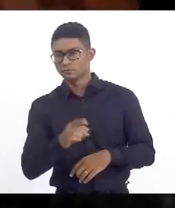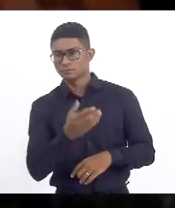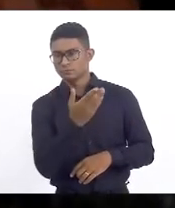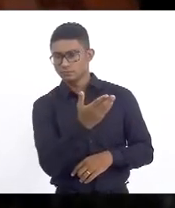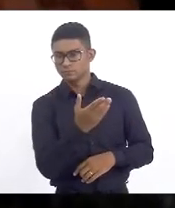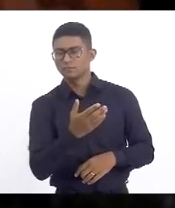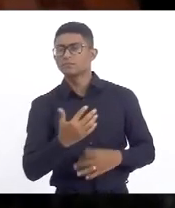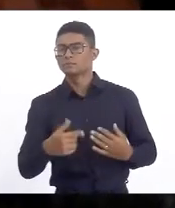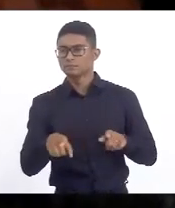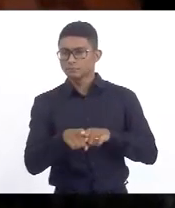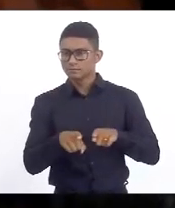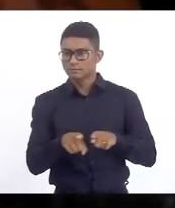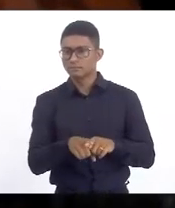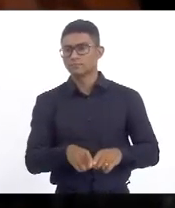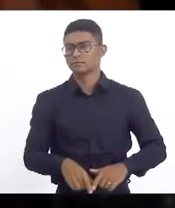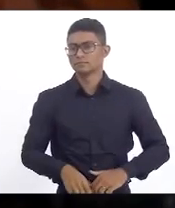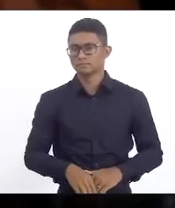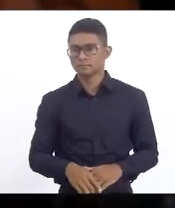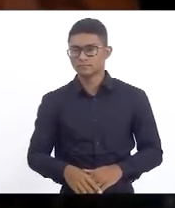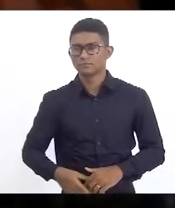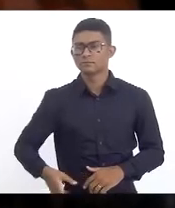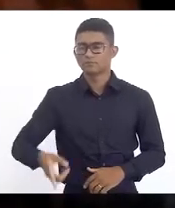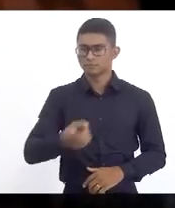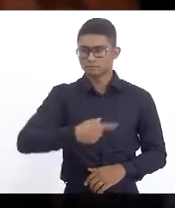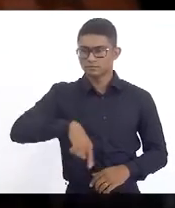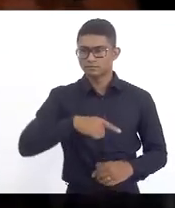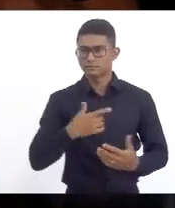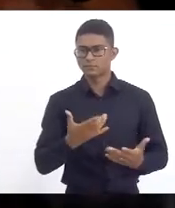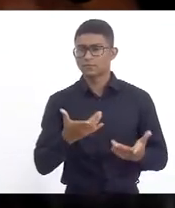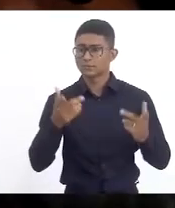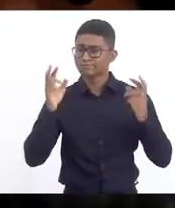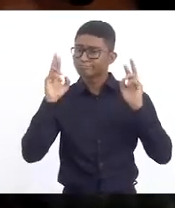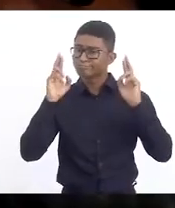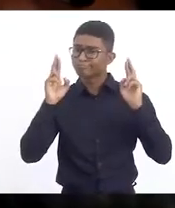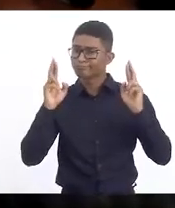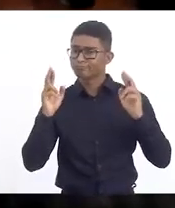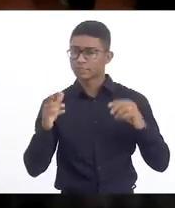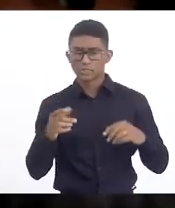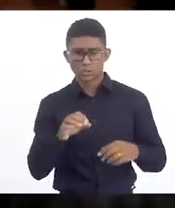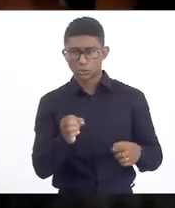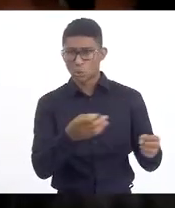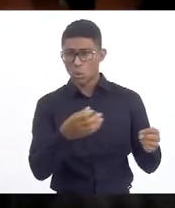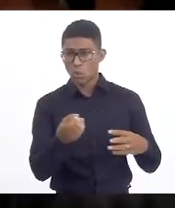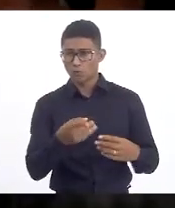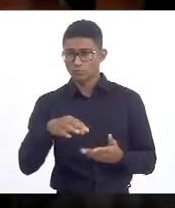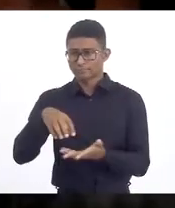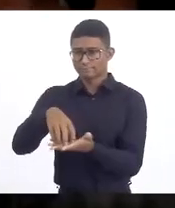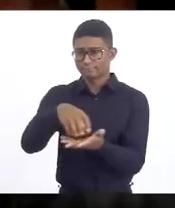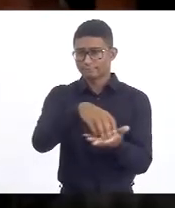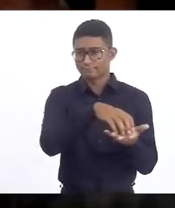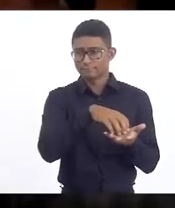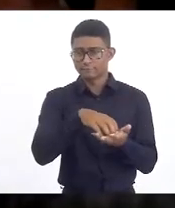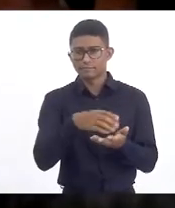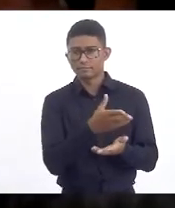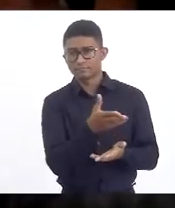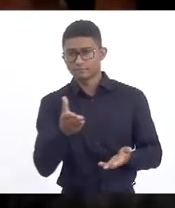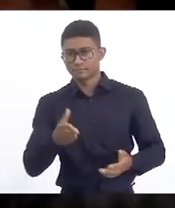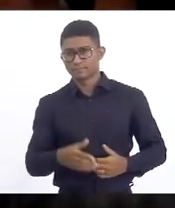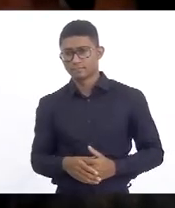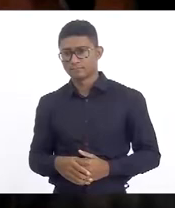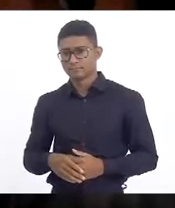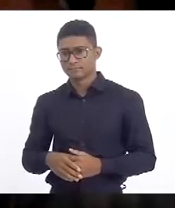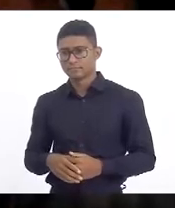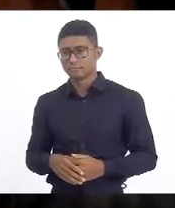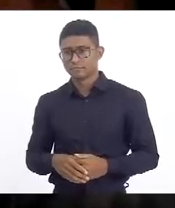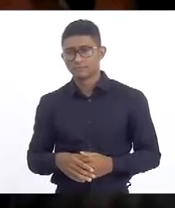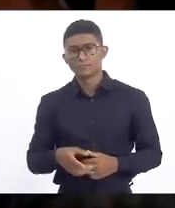Alexandre. E nós queremos e esperamos as novas concessionárias também. E nós estamos